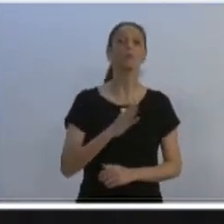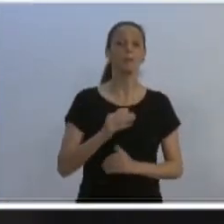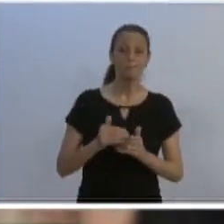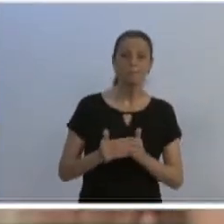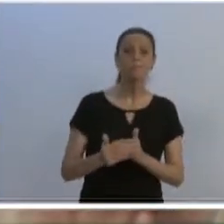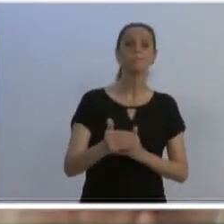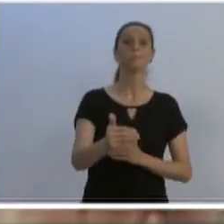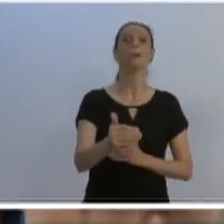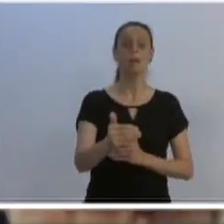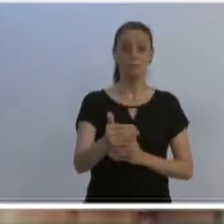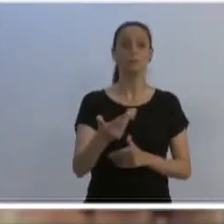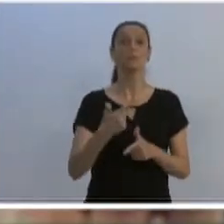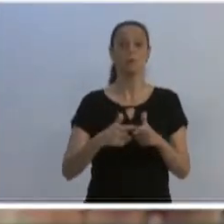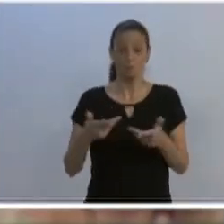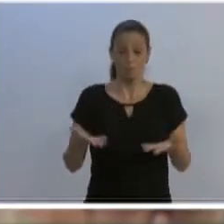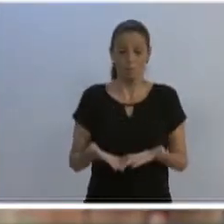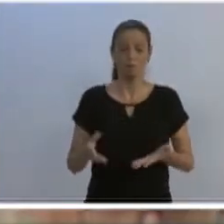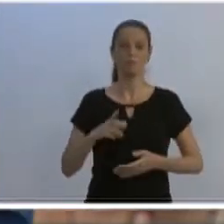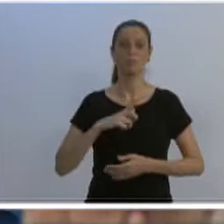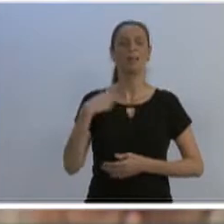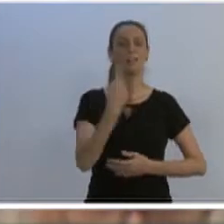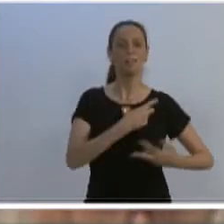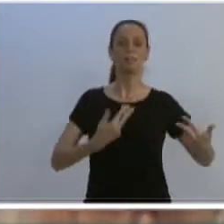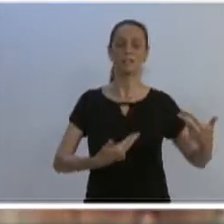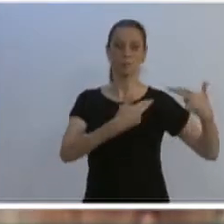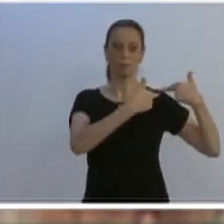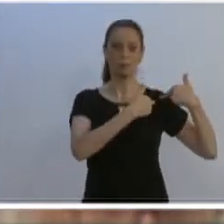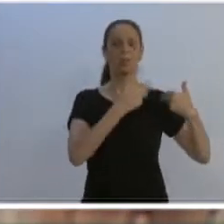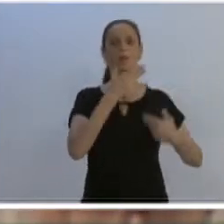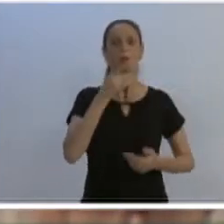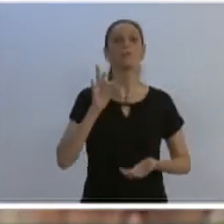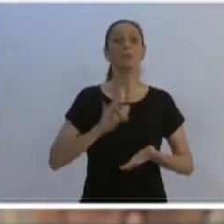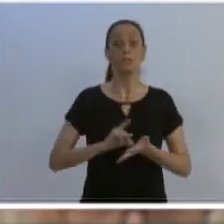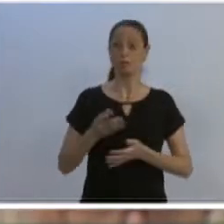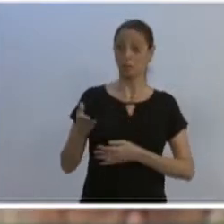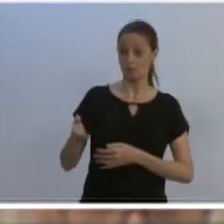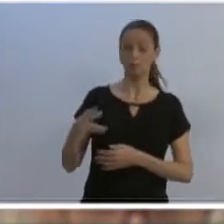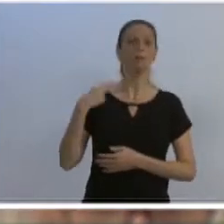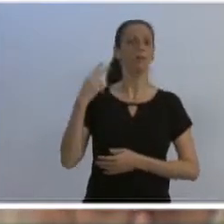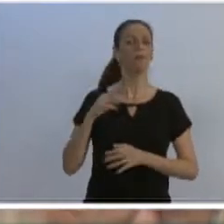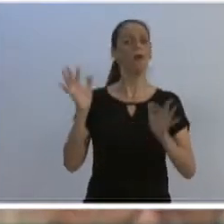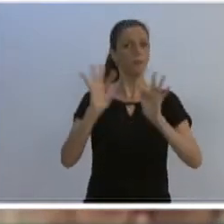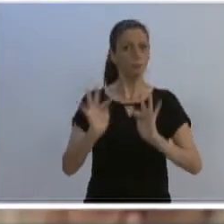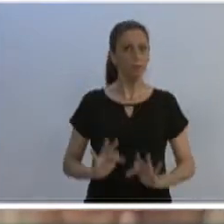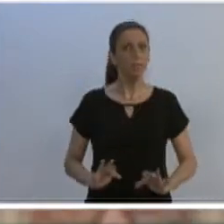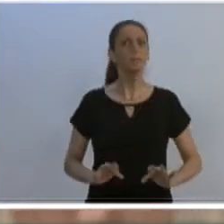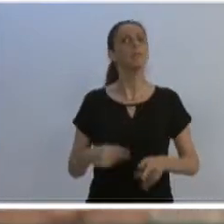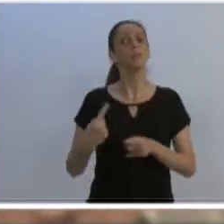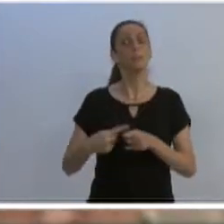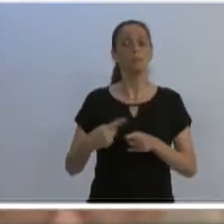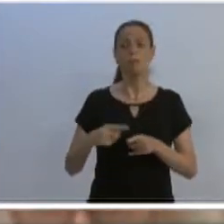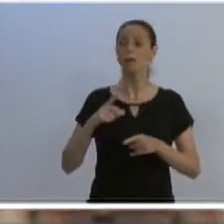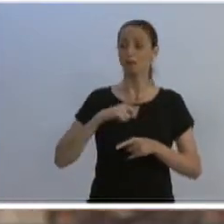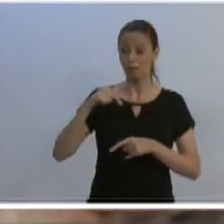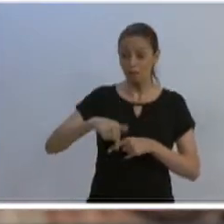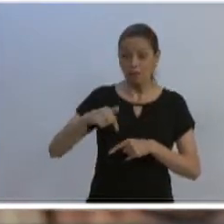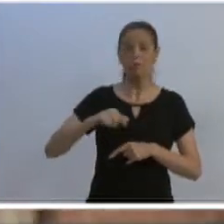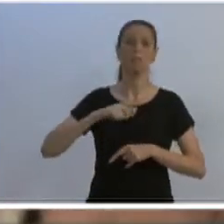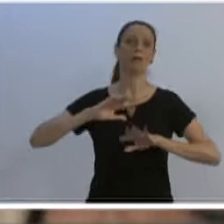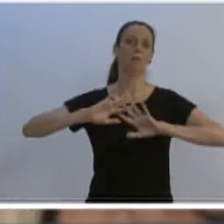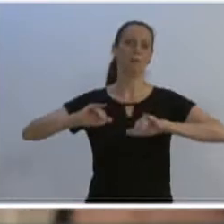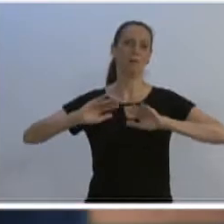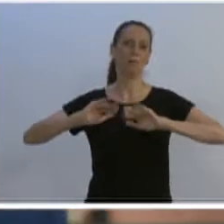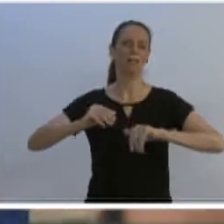dos problemas que a gente tem. Esse é o nosso papel. E eu acho que o vereador Almir foi muito feliz em dizer isso. em relação às demandas que a gente tem aqui na cidade, as demandas que